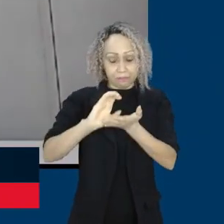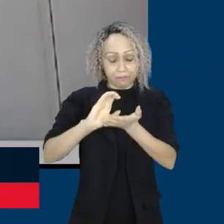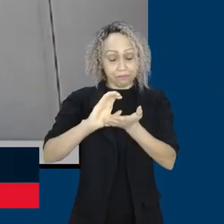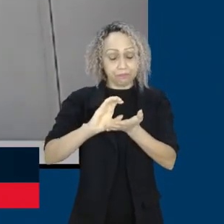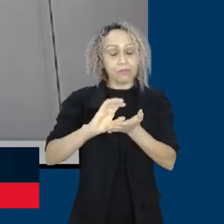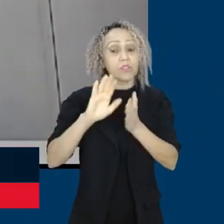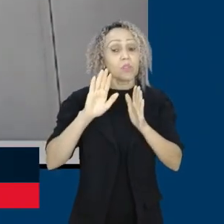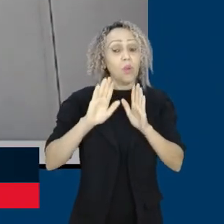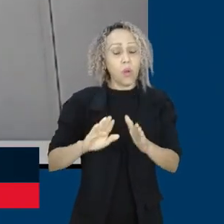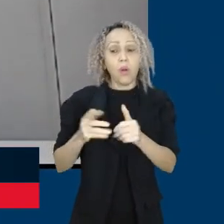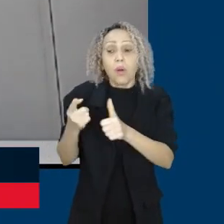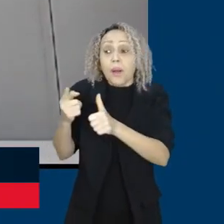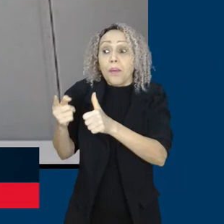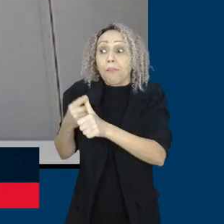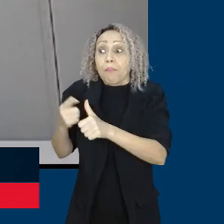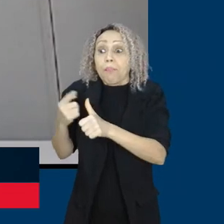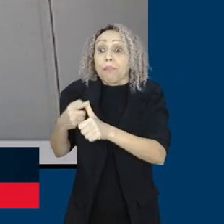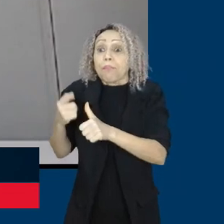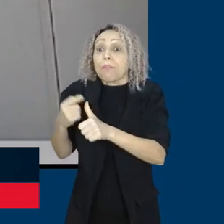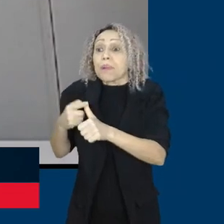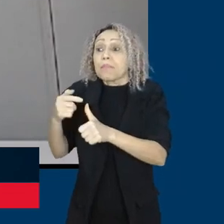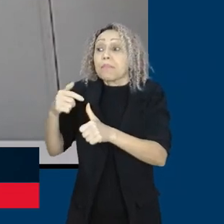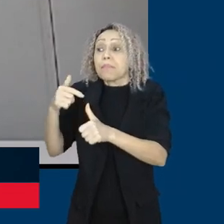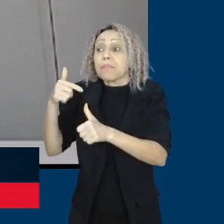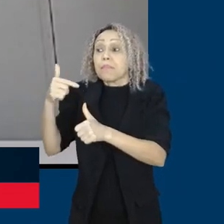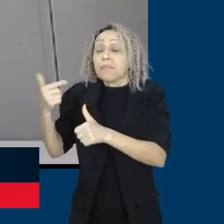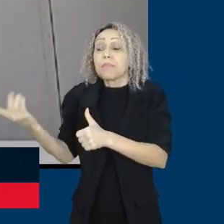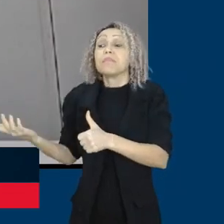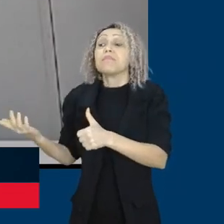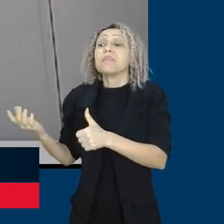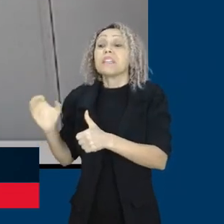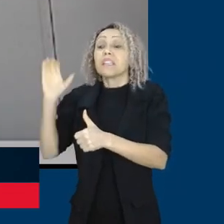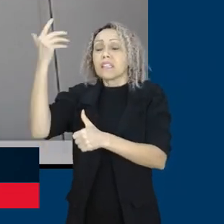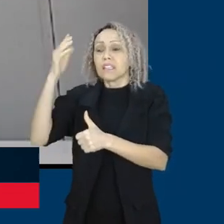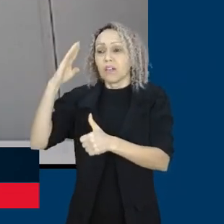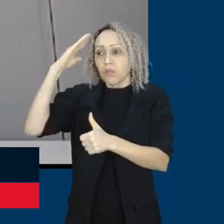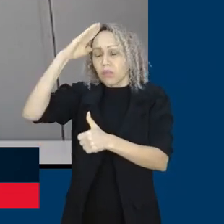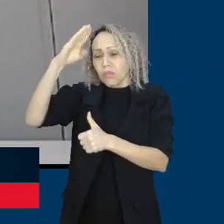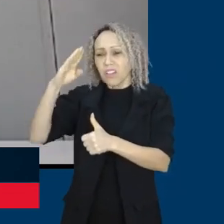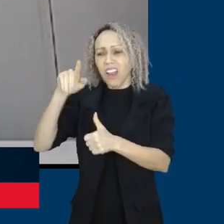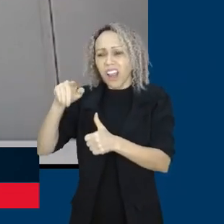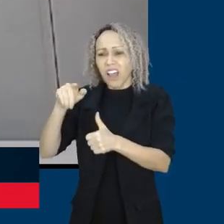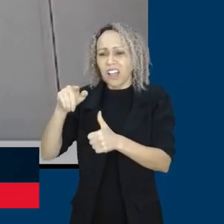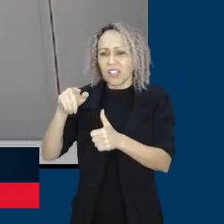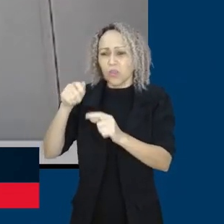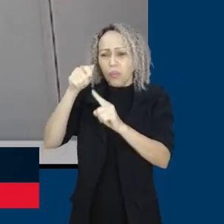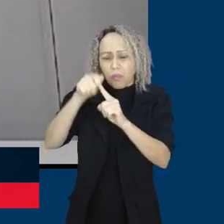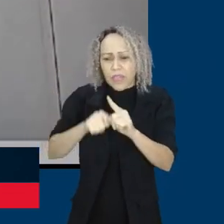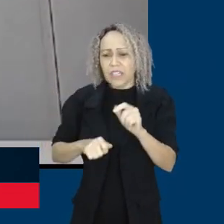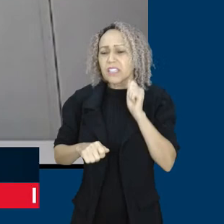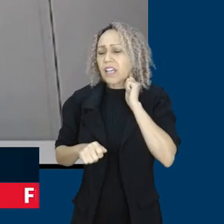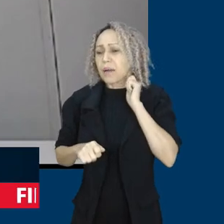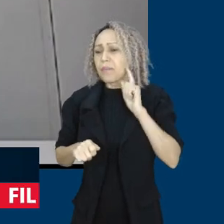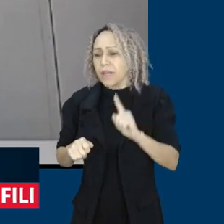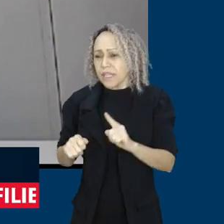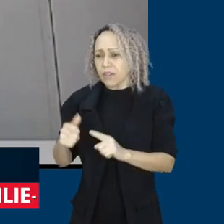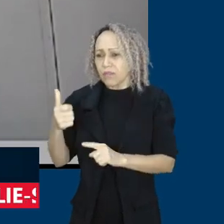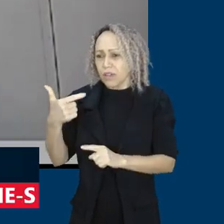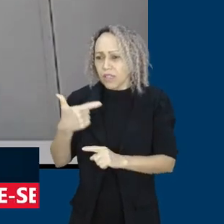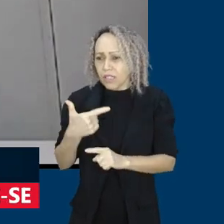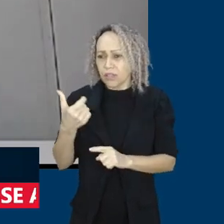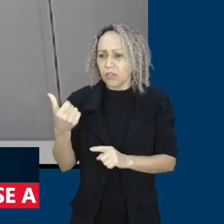foi instituir através de um decreto em abril de 2019 todo o sistema de participação social